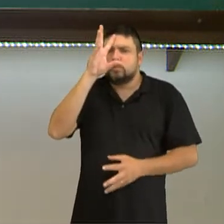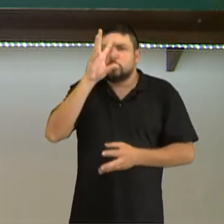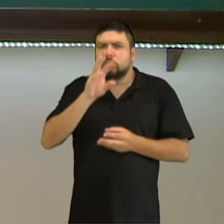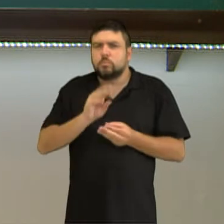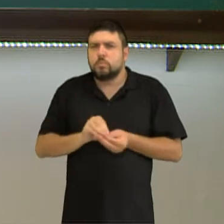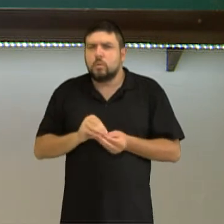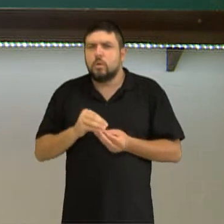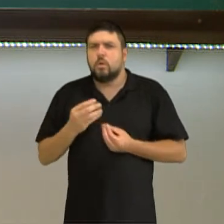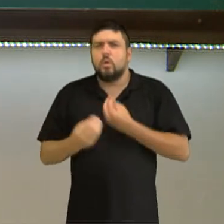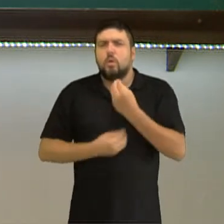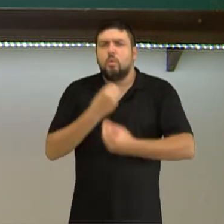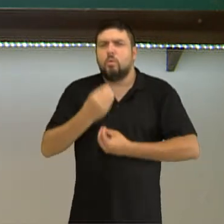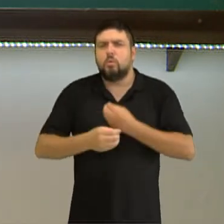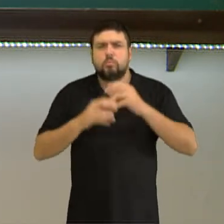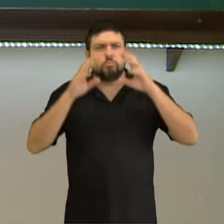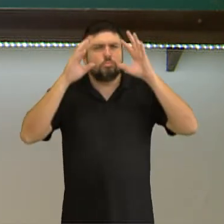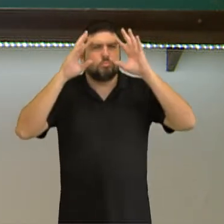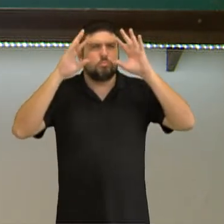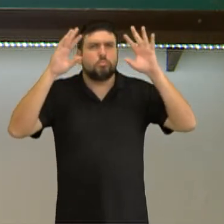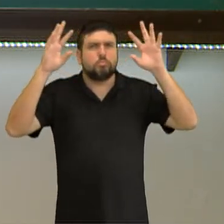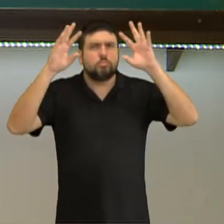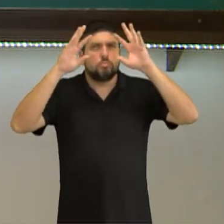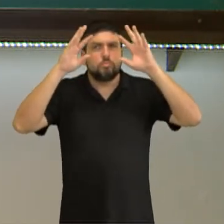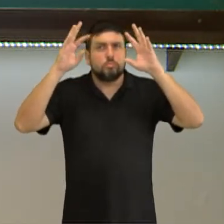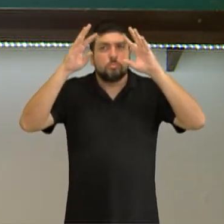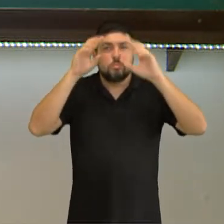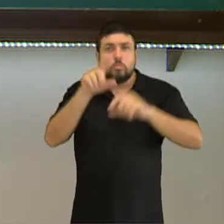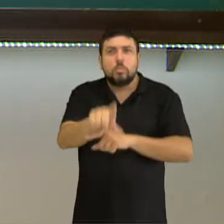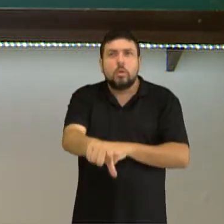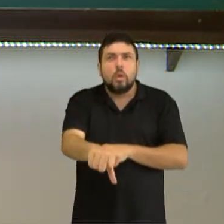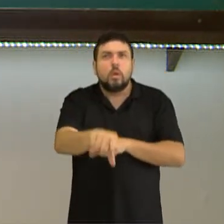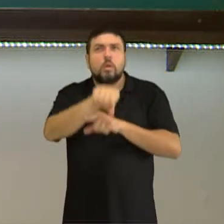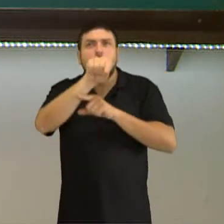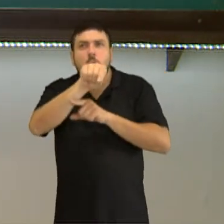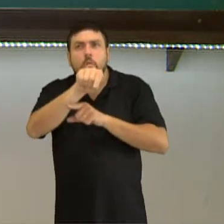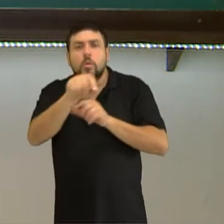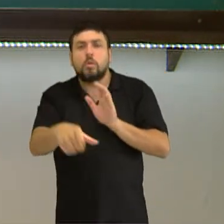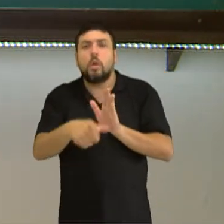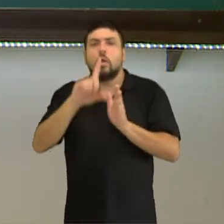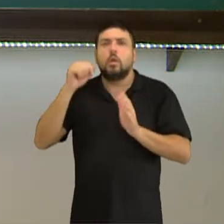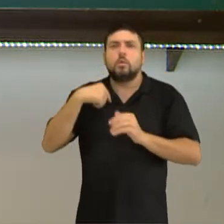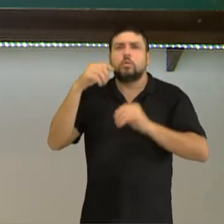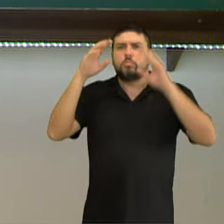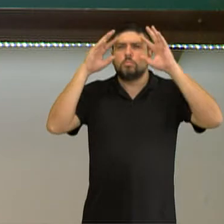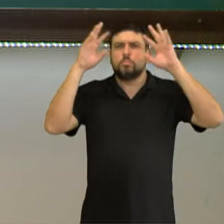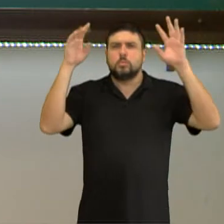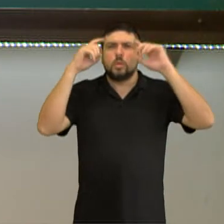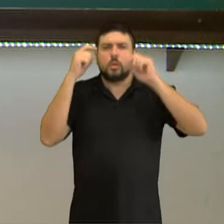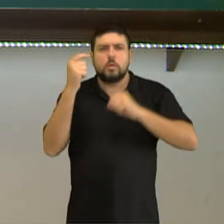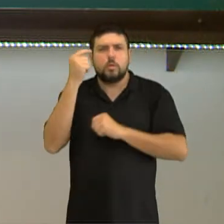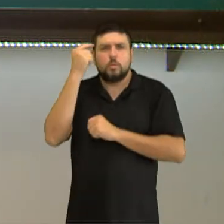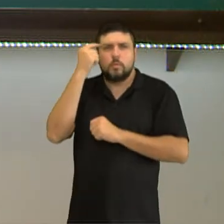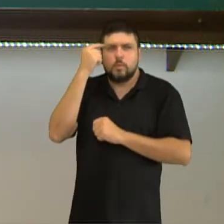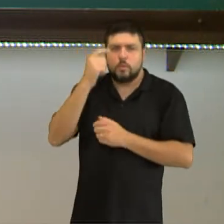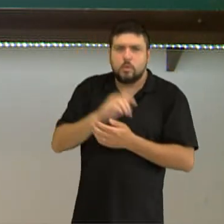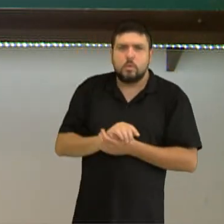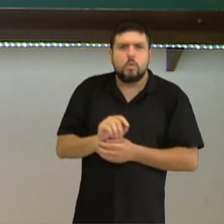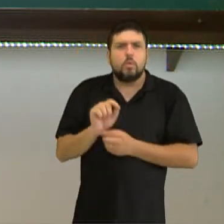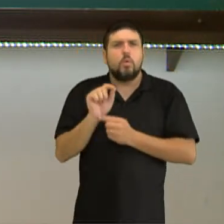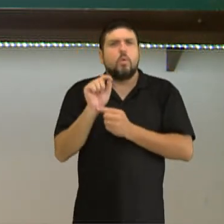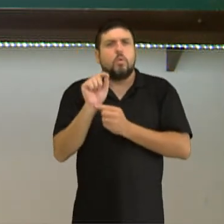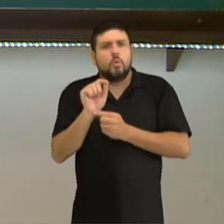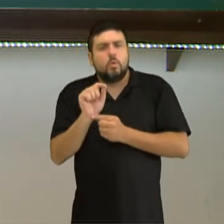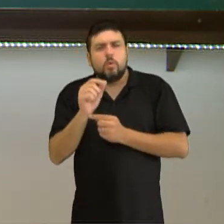esses pensamentos que você tem. Antes de tomar uma decisão, você está julgando em cima daquilo que você acredita ser